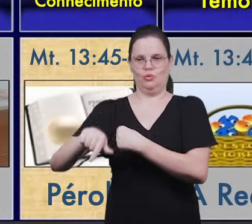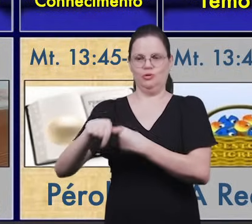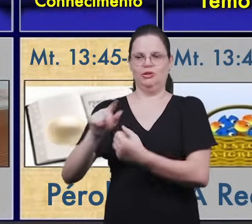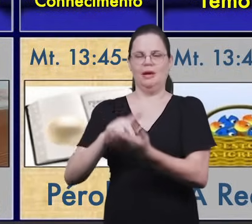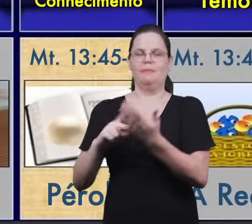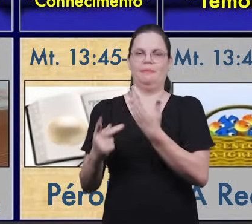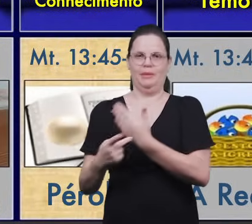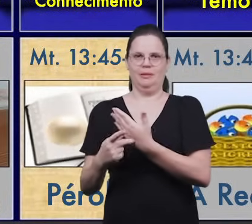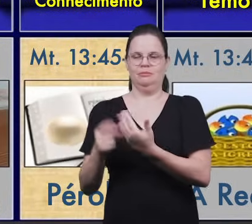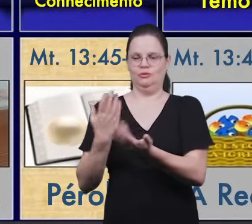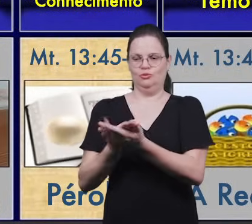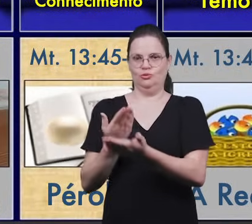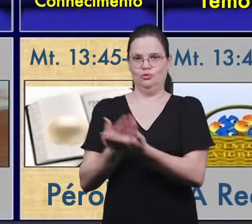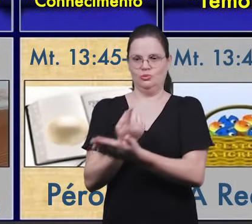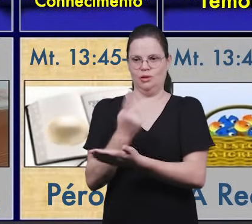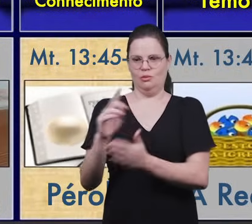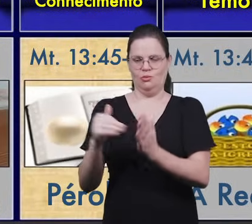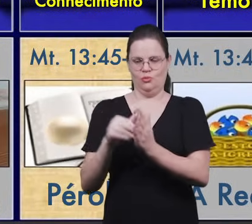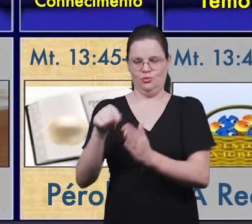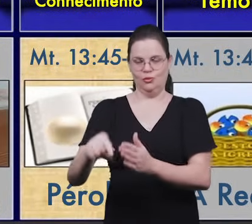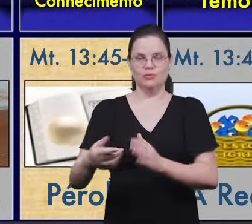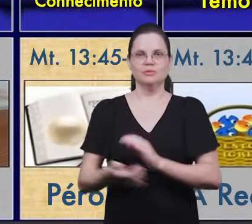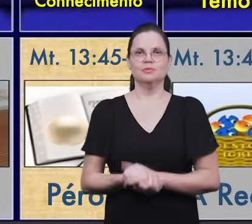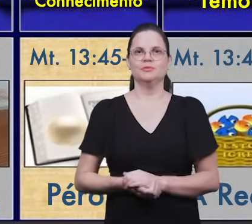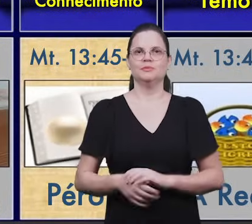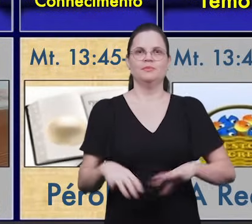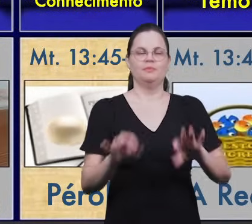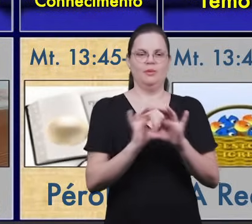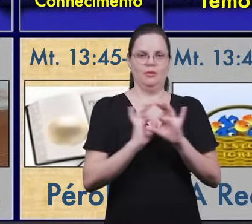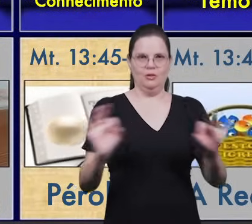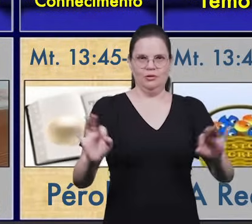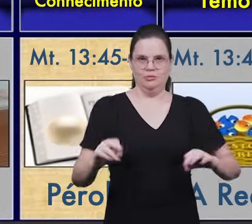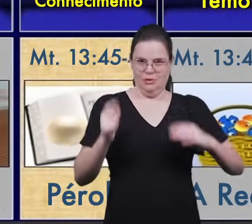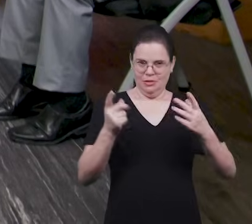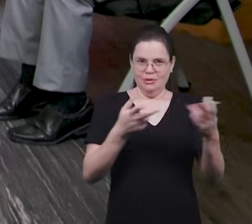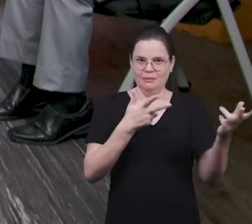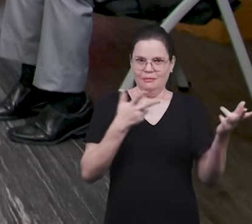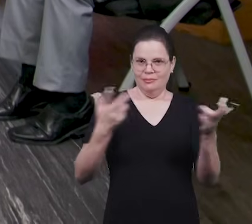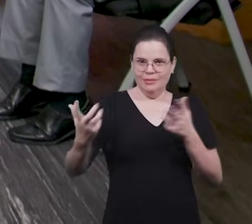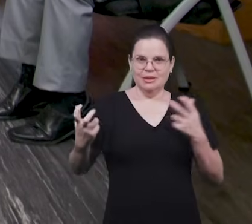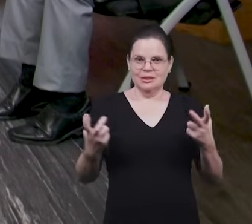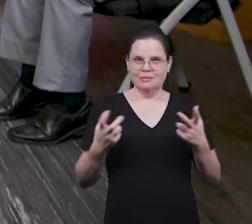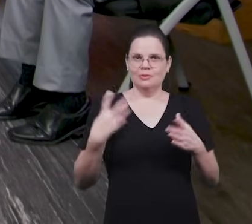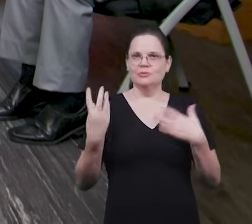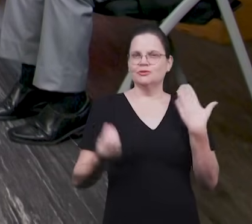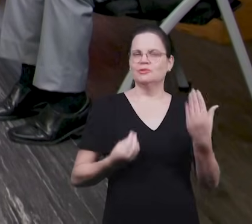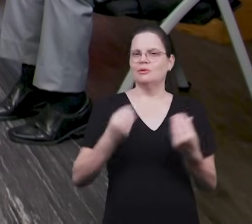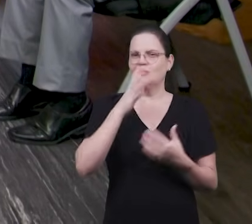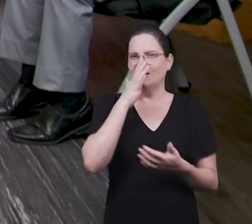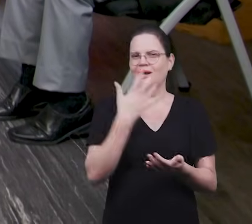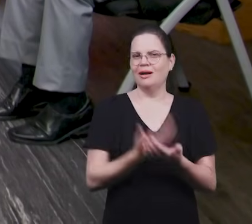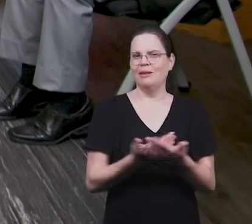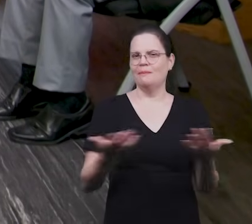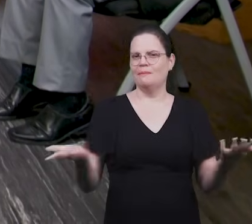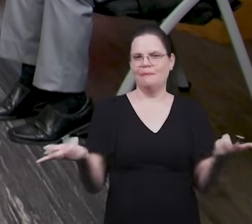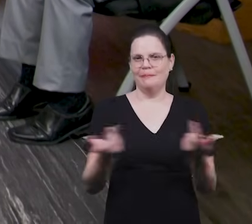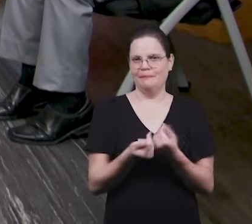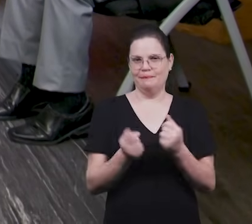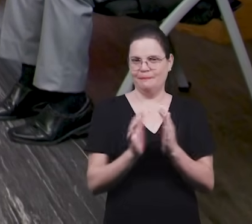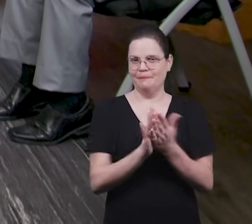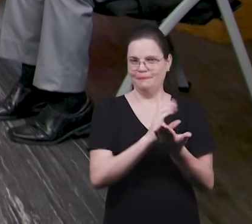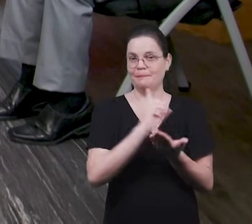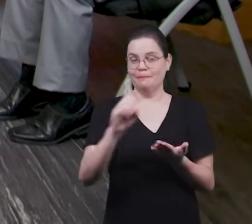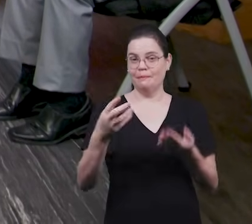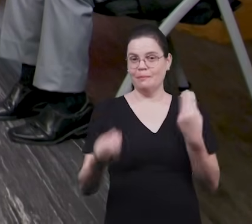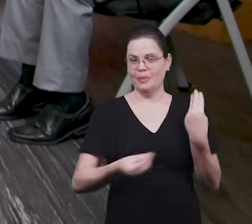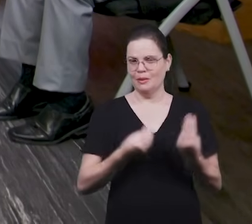nosso estudo nesse momento. Muito bem, vamos então começar. Você está percebendo a maravilha que é a palavra de Deus e